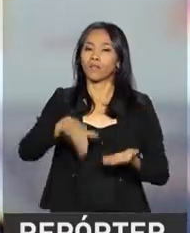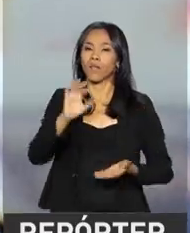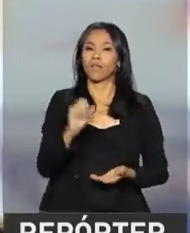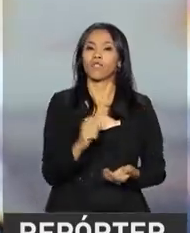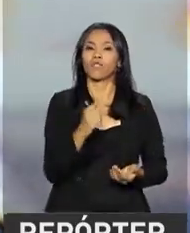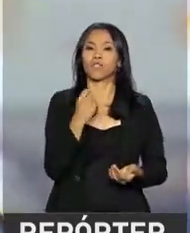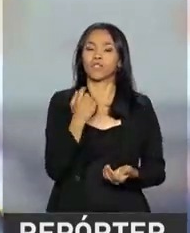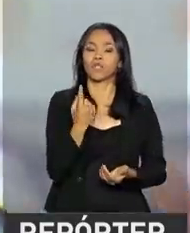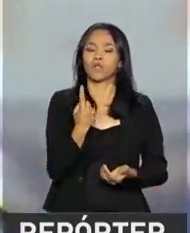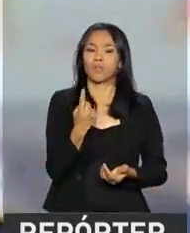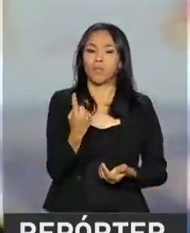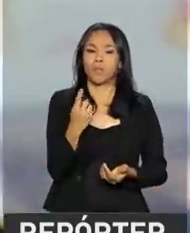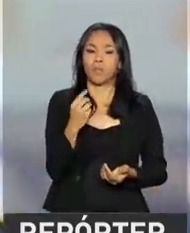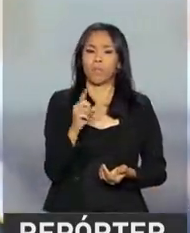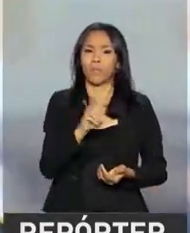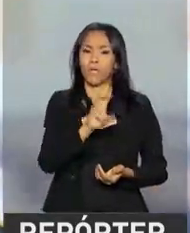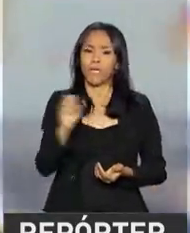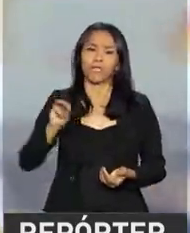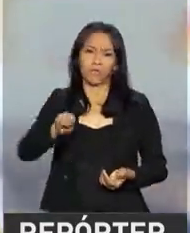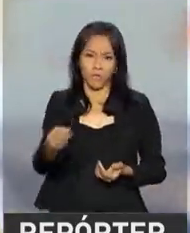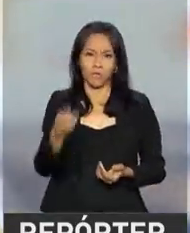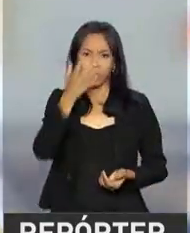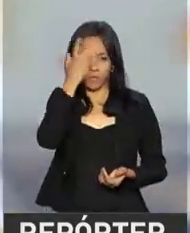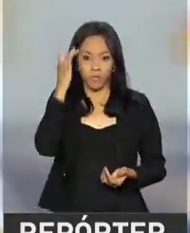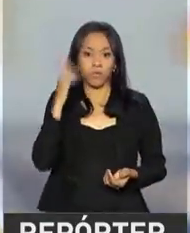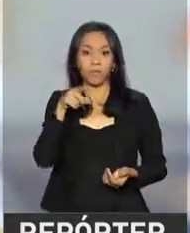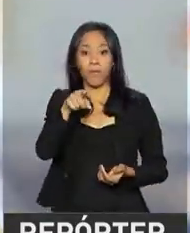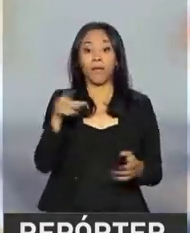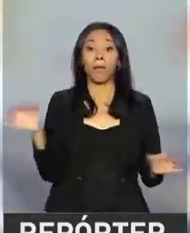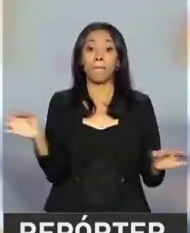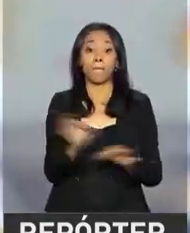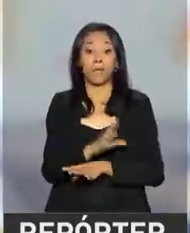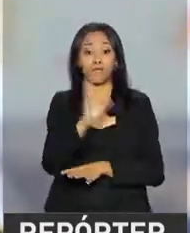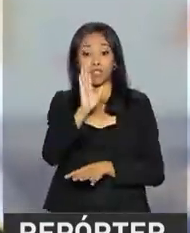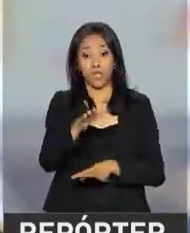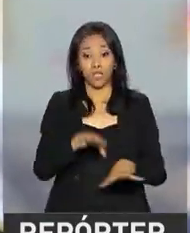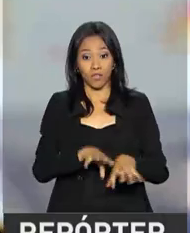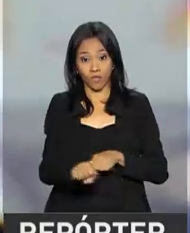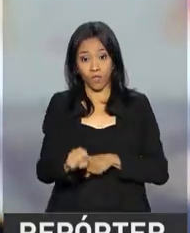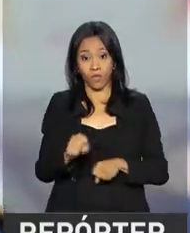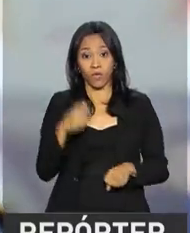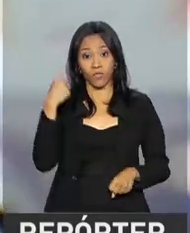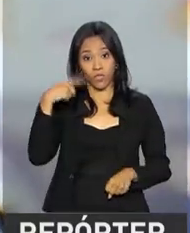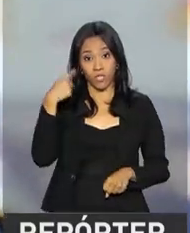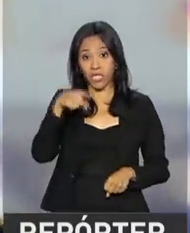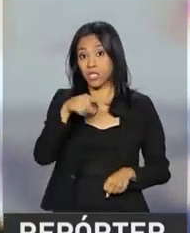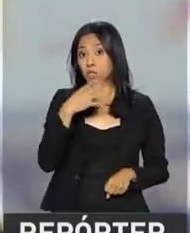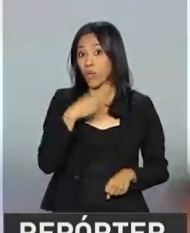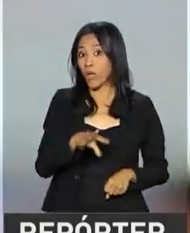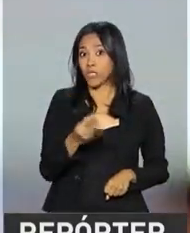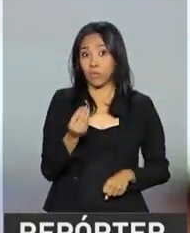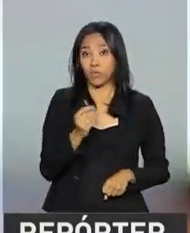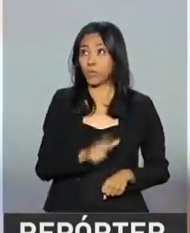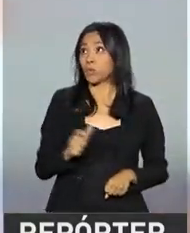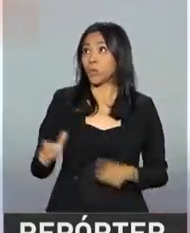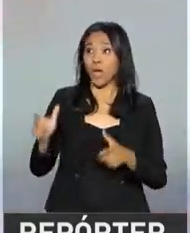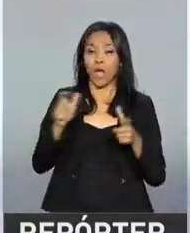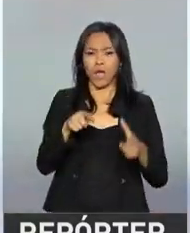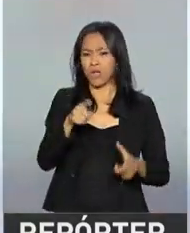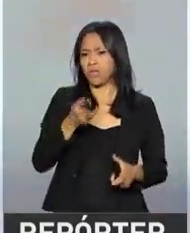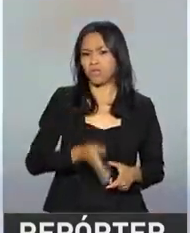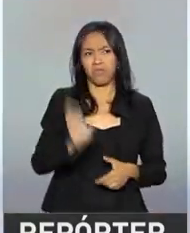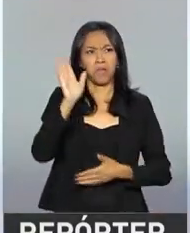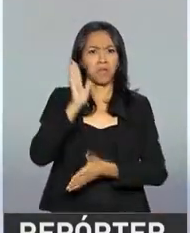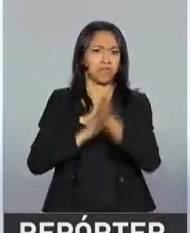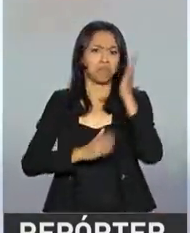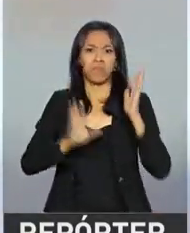a jovem daniele acaba de se formar em direito e diz que não conhece muitos lugares no país e nem vai eventos culturais